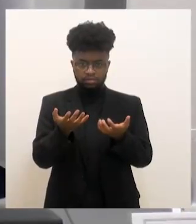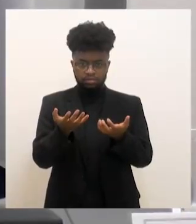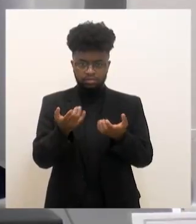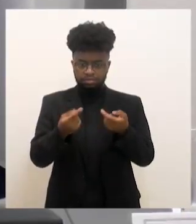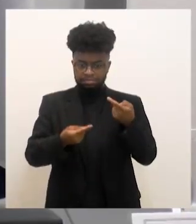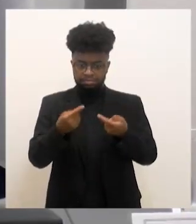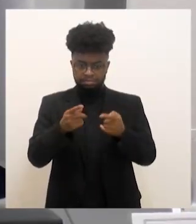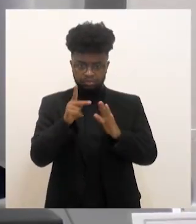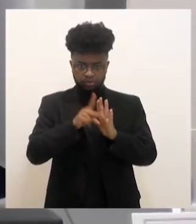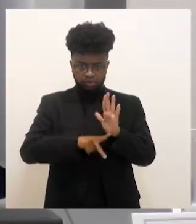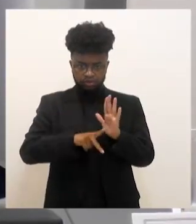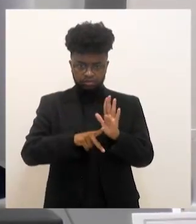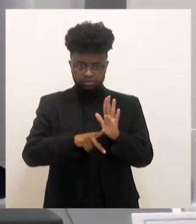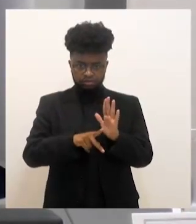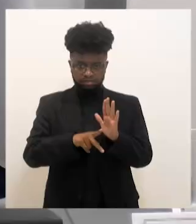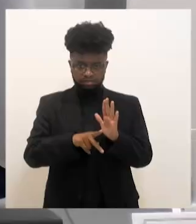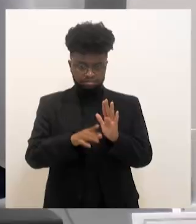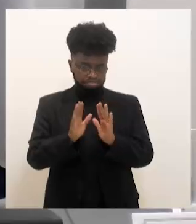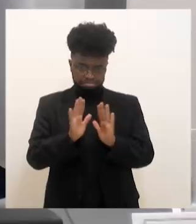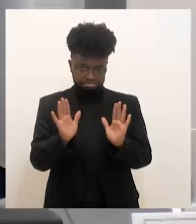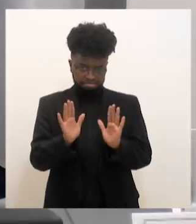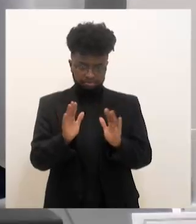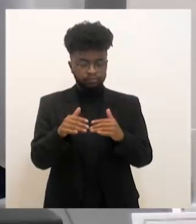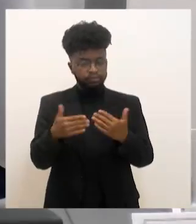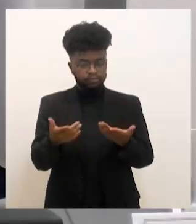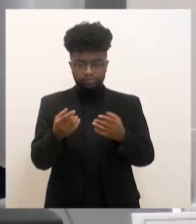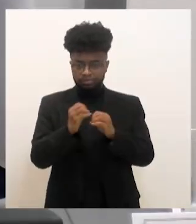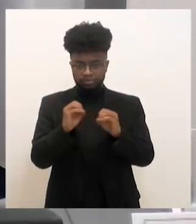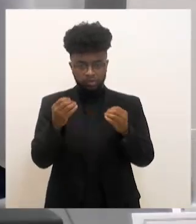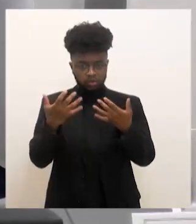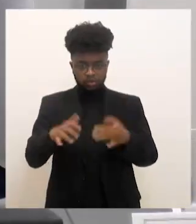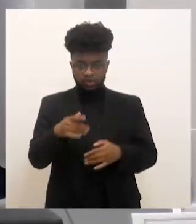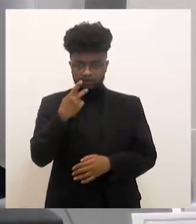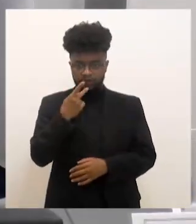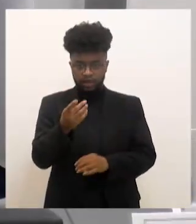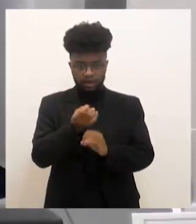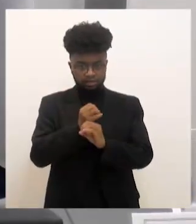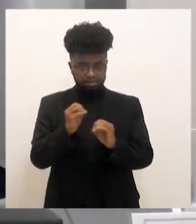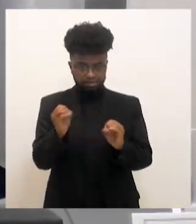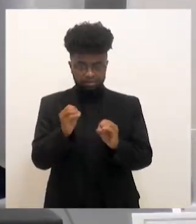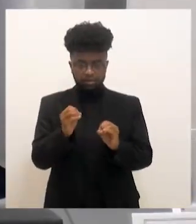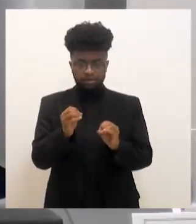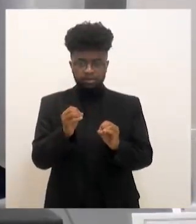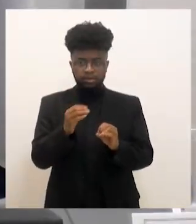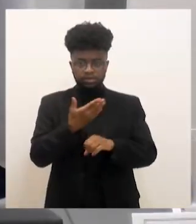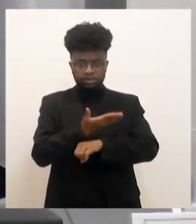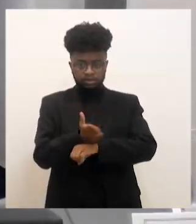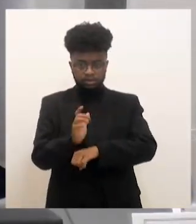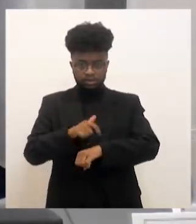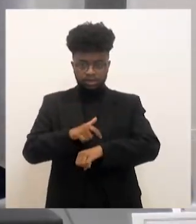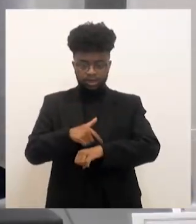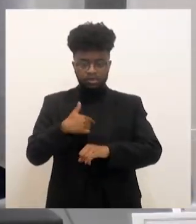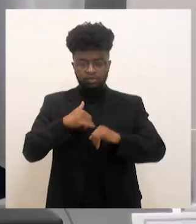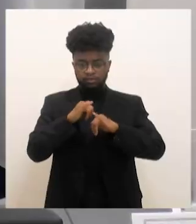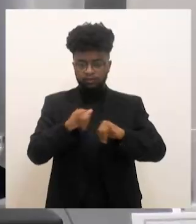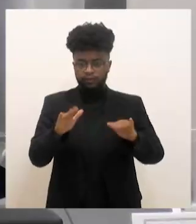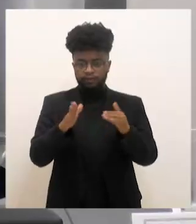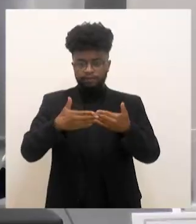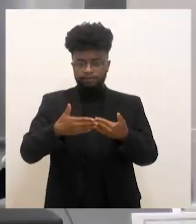enfrentar algum projeto? Então, não havendo quem queira fazer uso da palavra, ultrapassar o tempo regimental, declaro encerrada